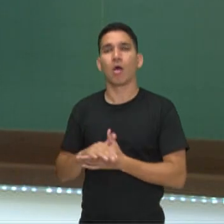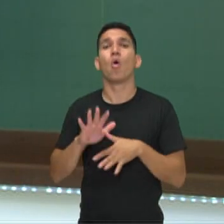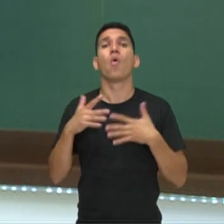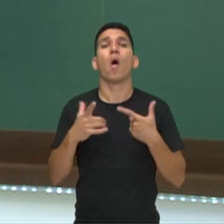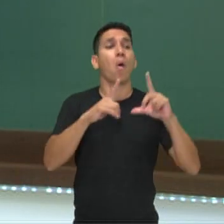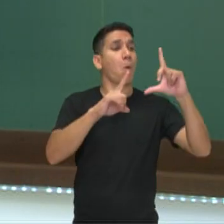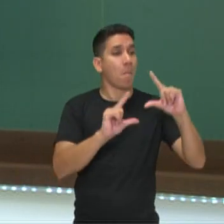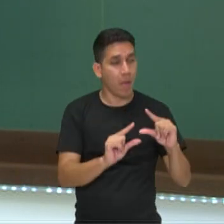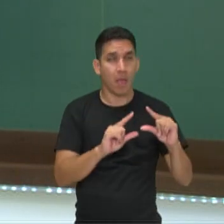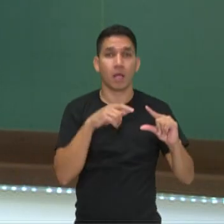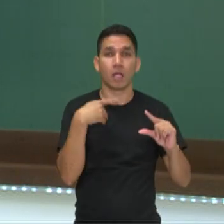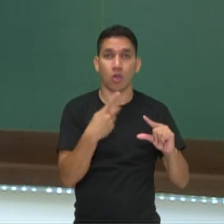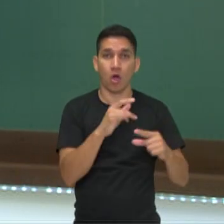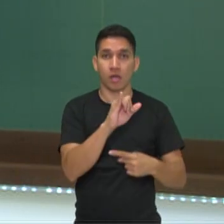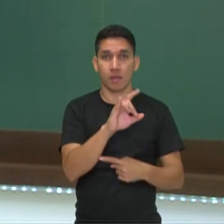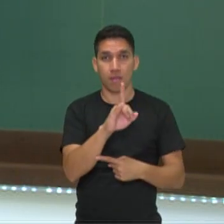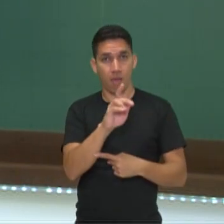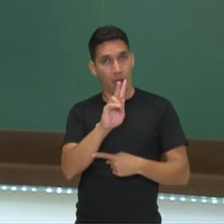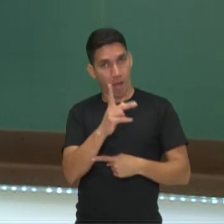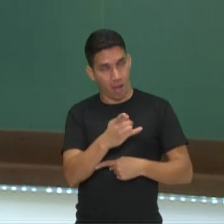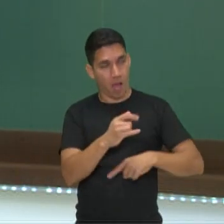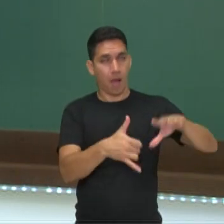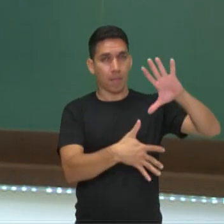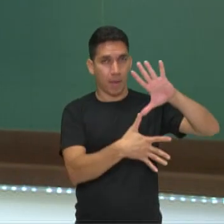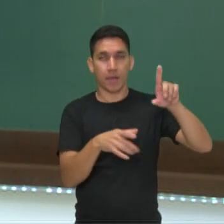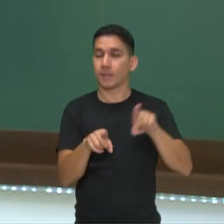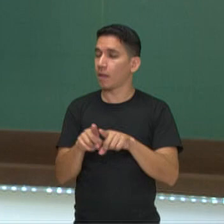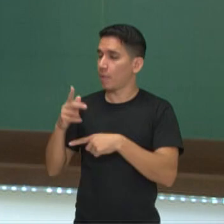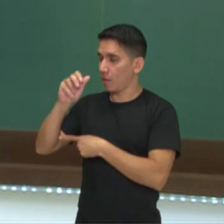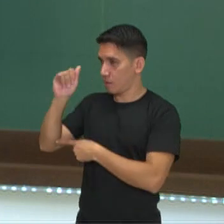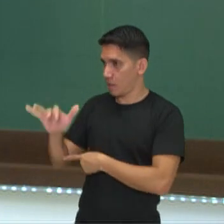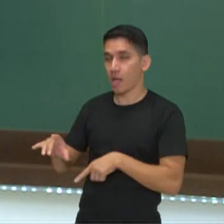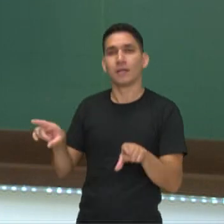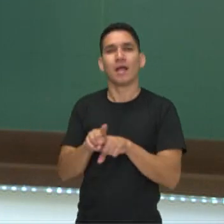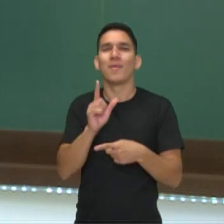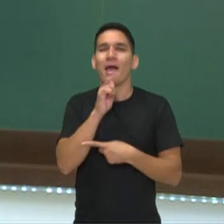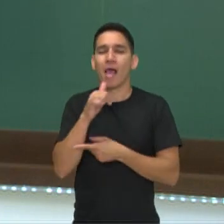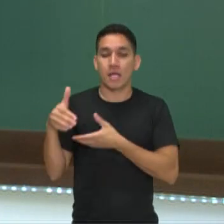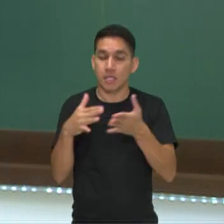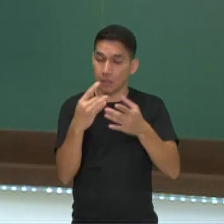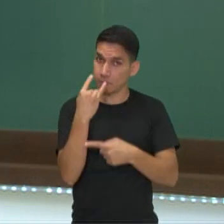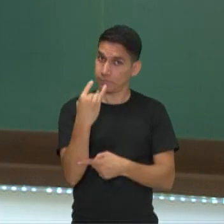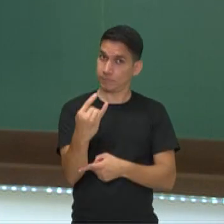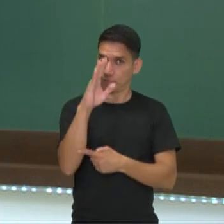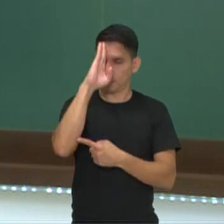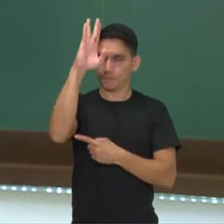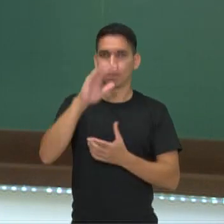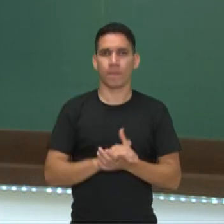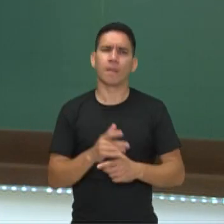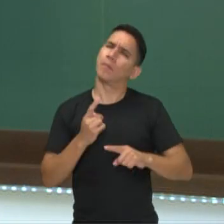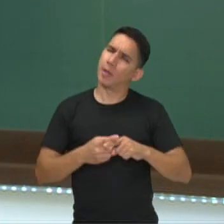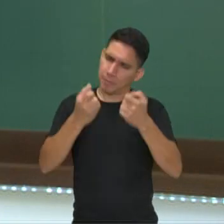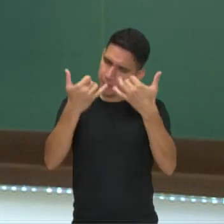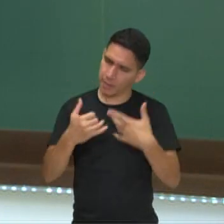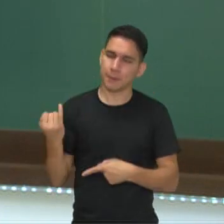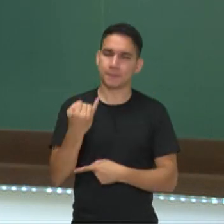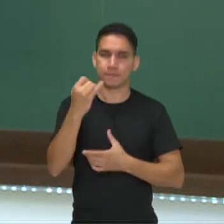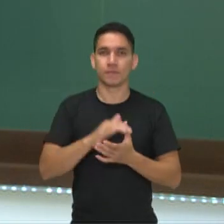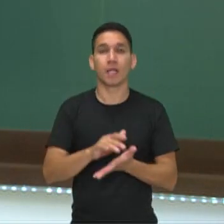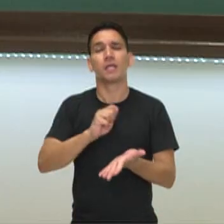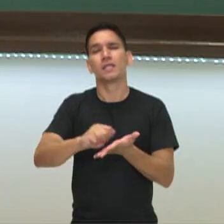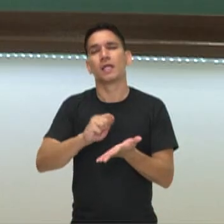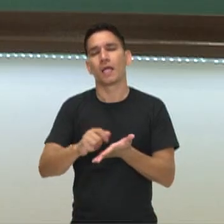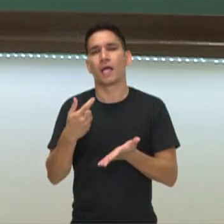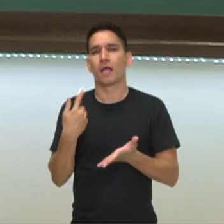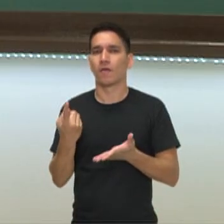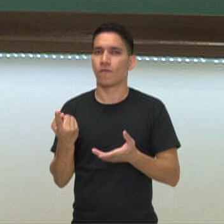IDH da América e da África, e o rio de destaque, porque falar de hidrografia é sempre importante, tá? Escreve aí para mim,